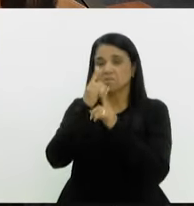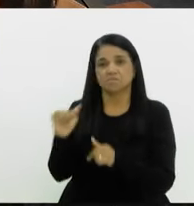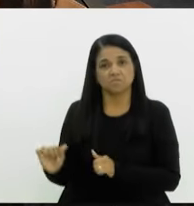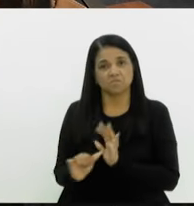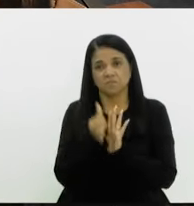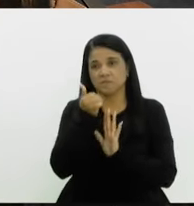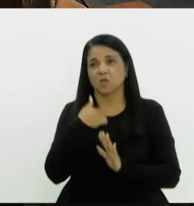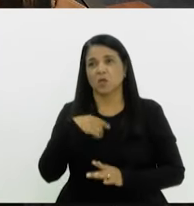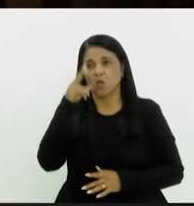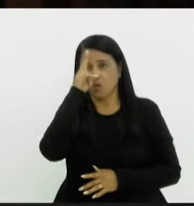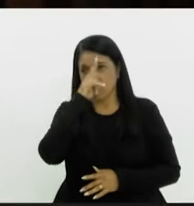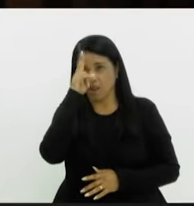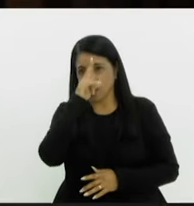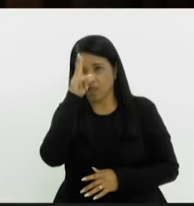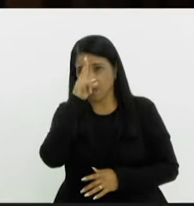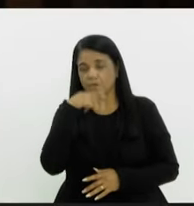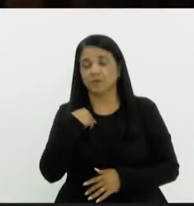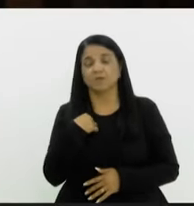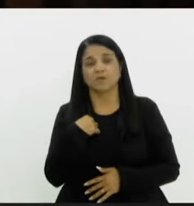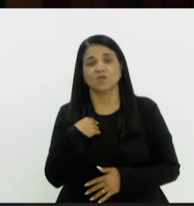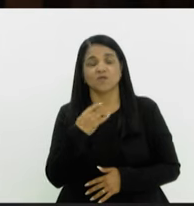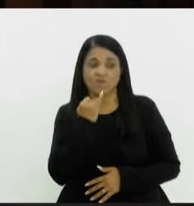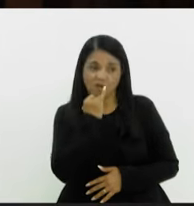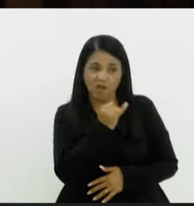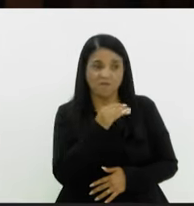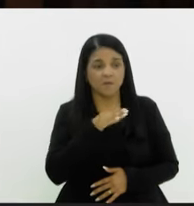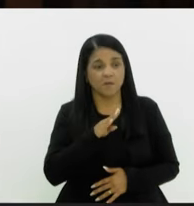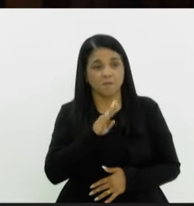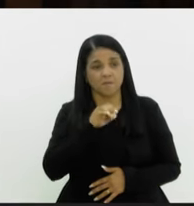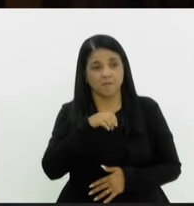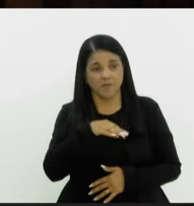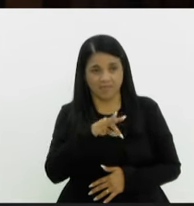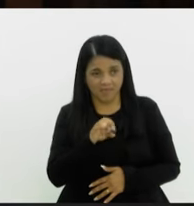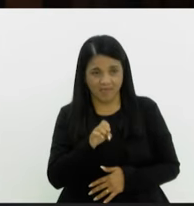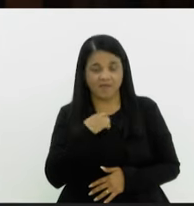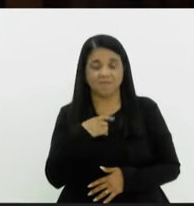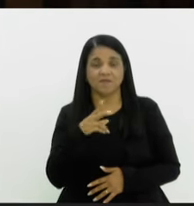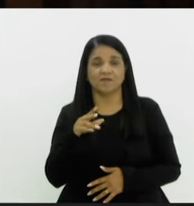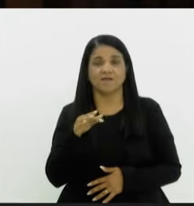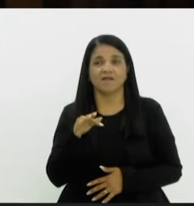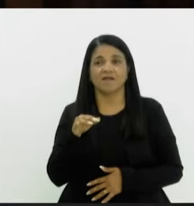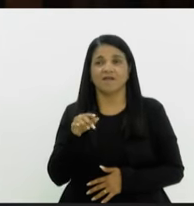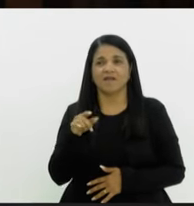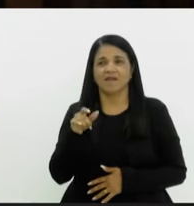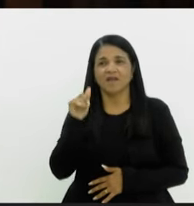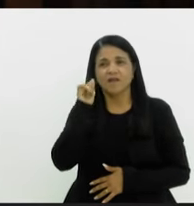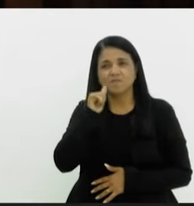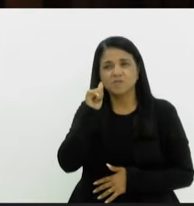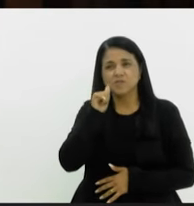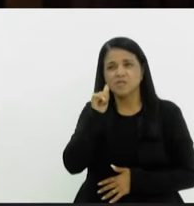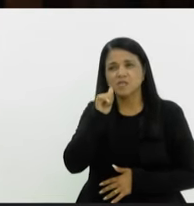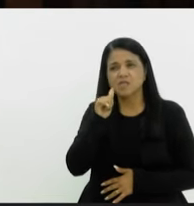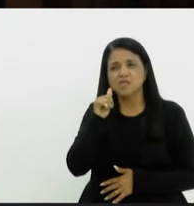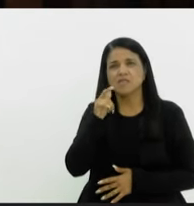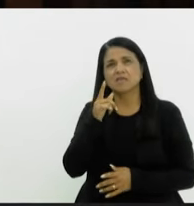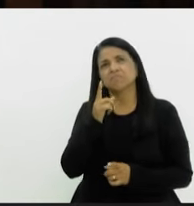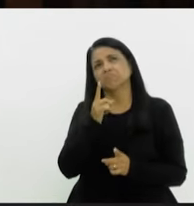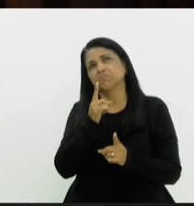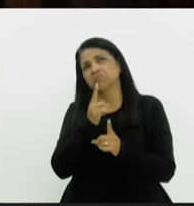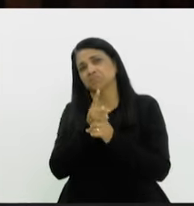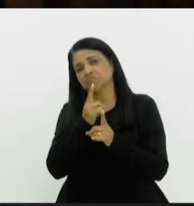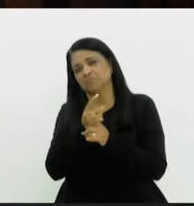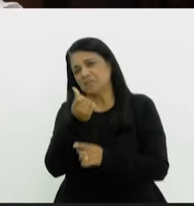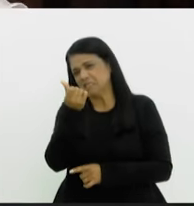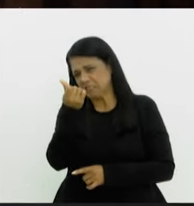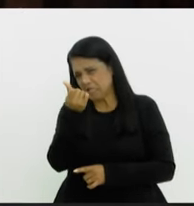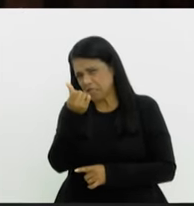eu me lembro contava isso Bené pra Fátima essa semana a a a menina na aquele encontro sei lá tem se anos isso